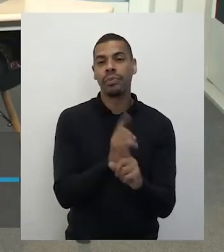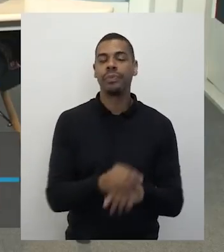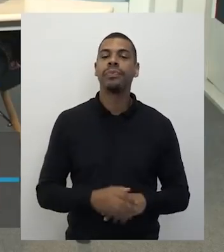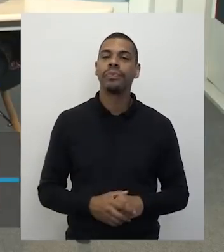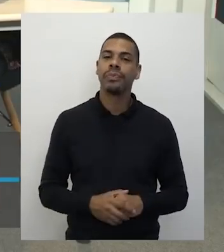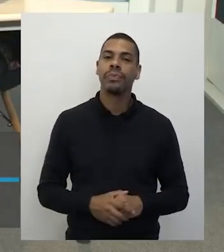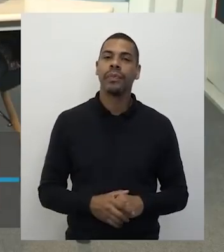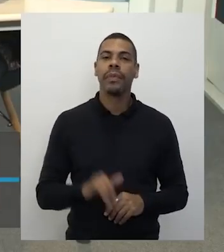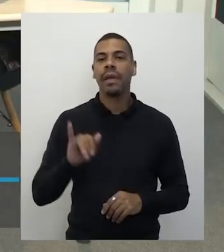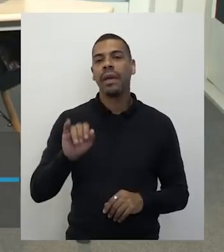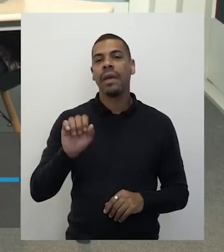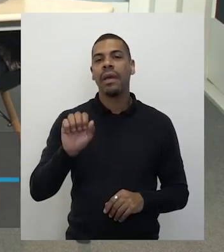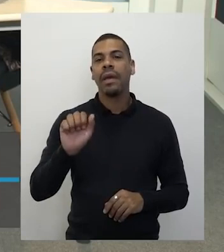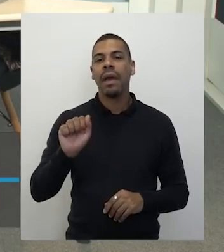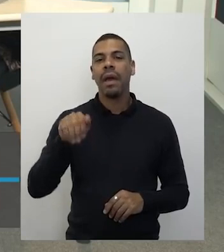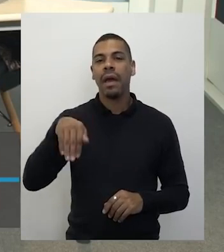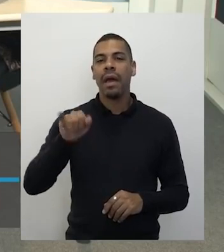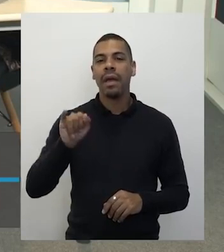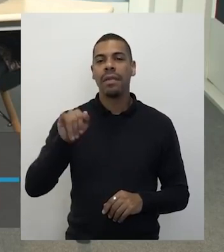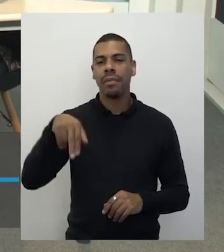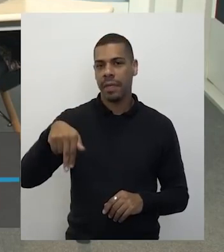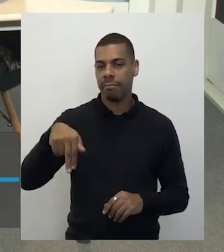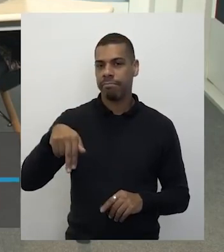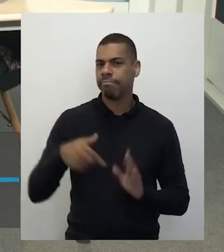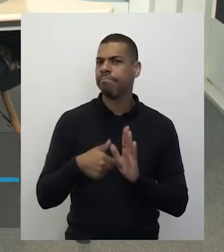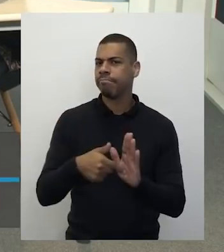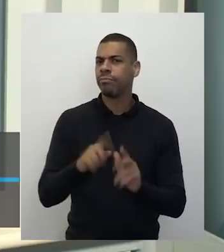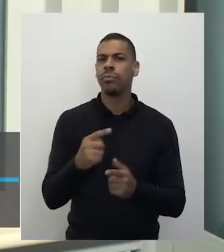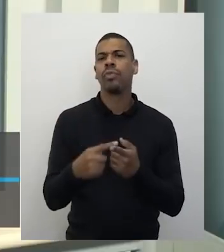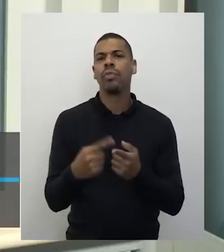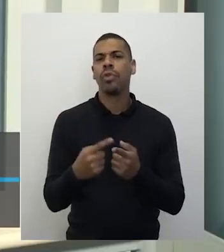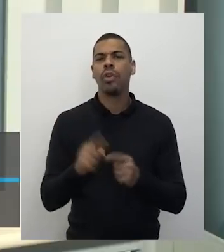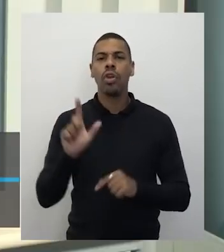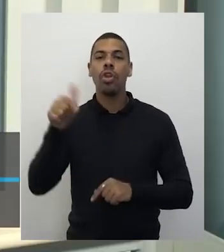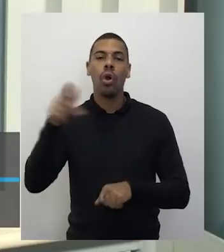a Yasmin colocou, porque ela não é estrangeira para falar minha pão.